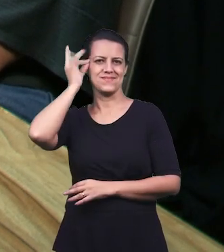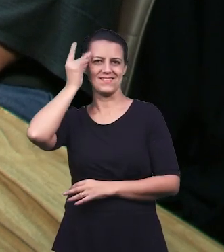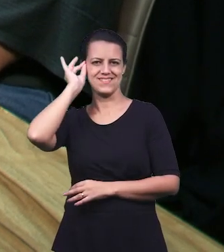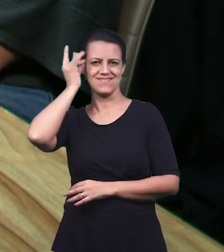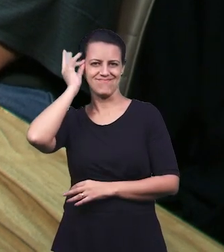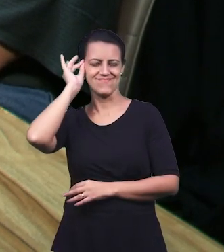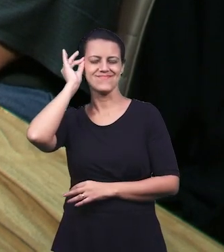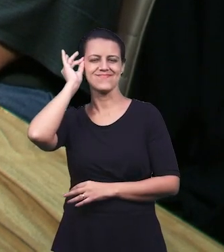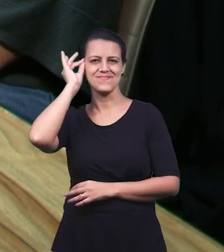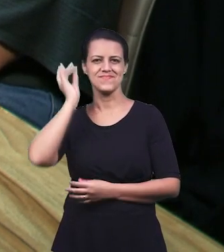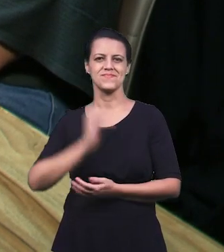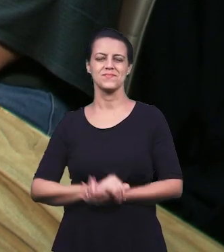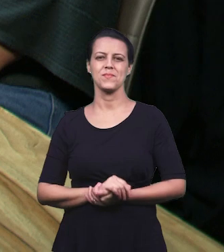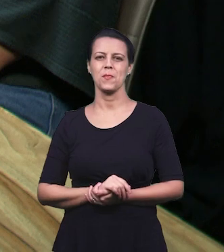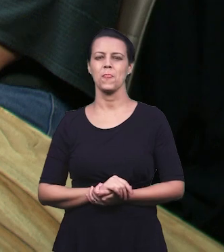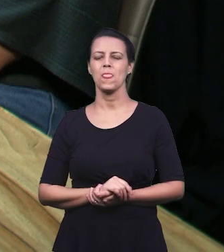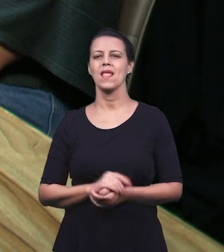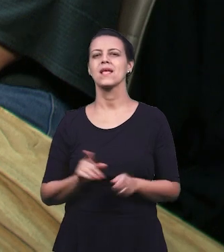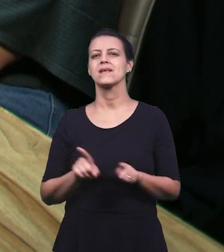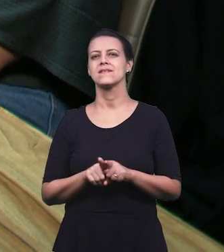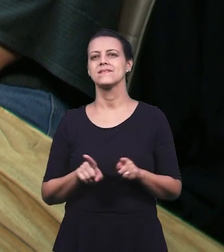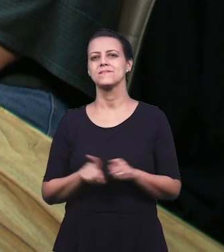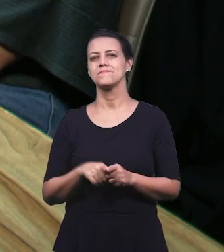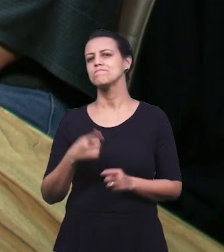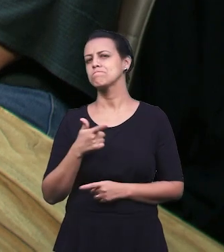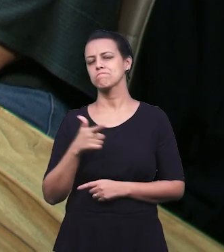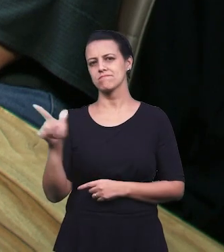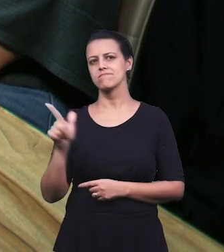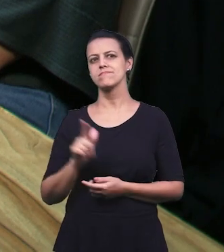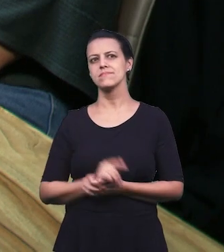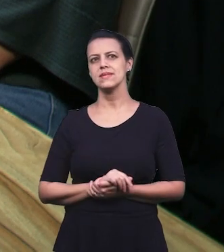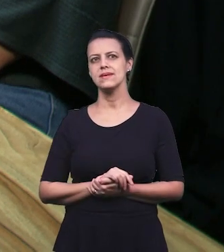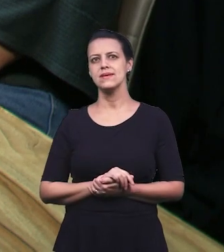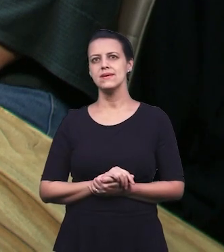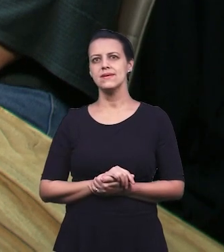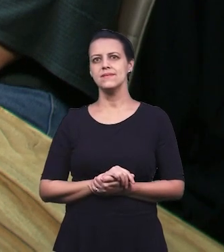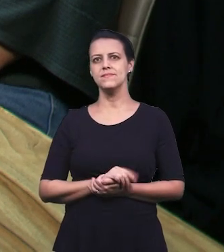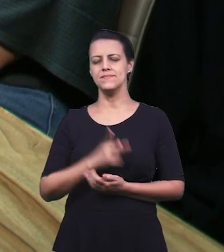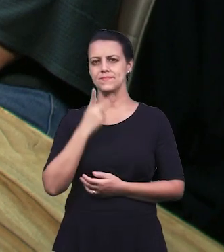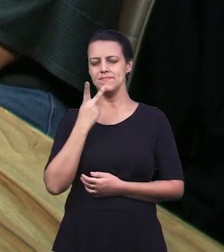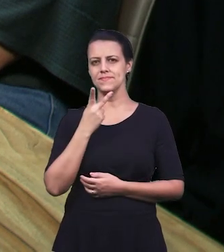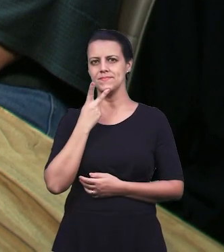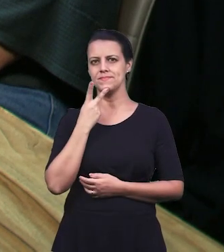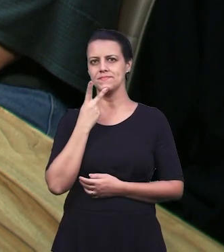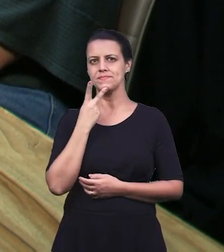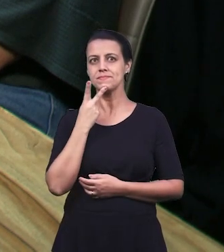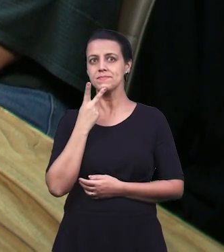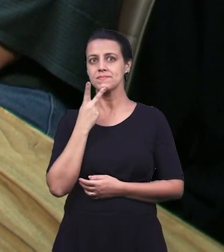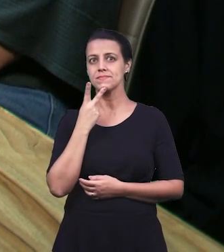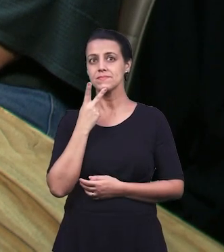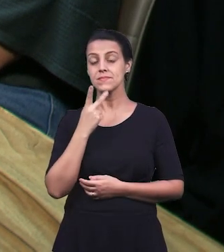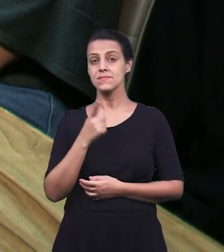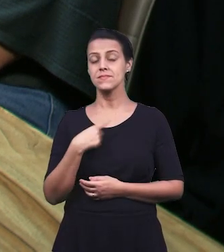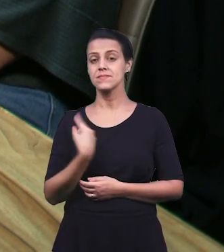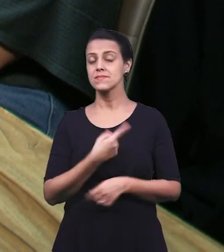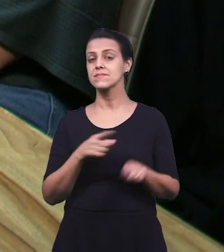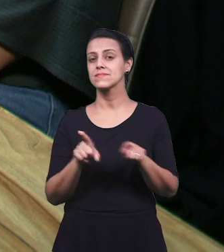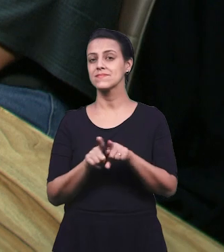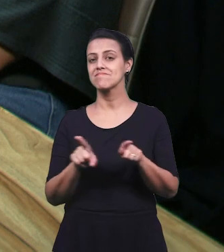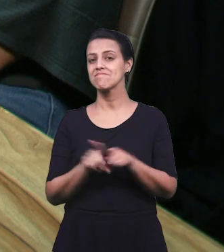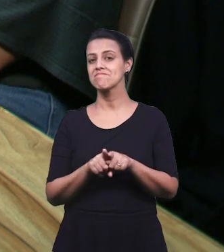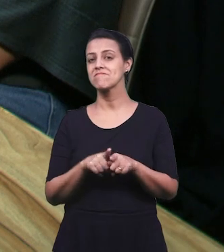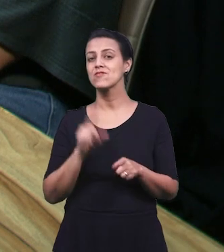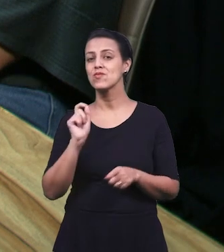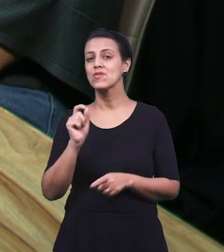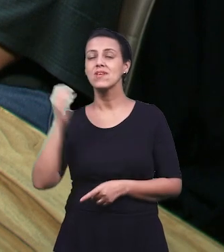fala. E uma outra colocação, que nós também vamos ouvir uma voz que a gente nunca